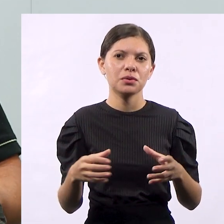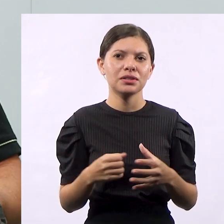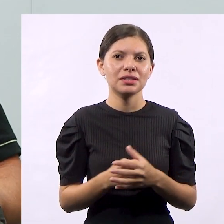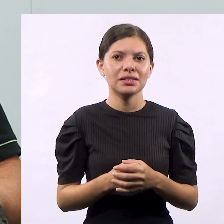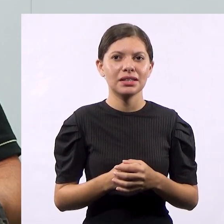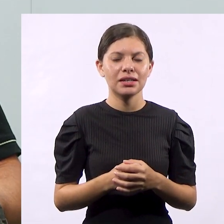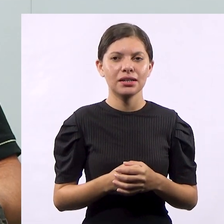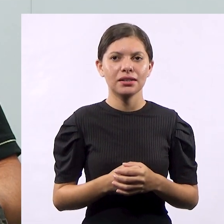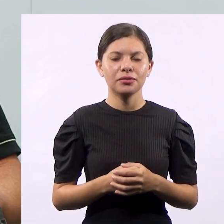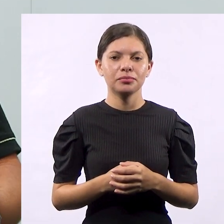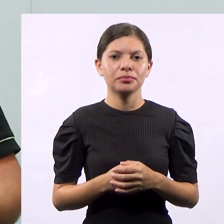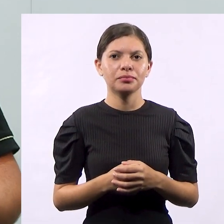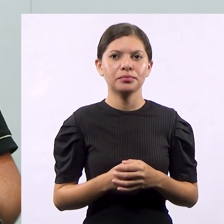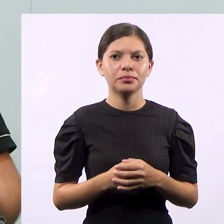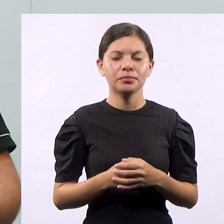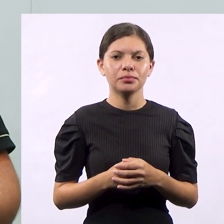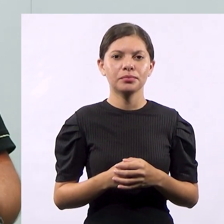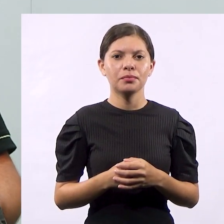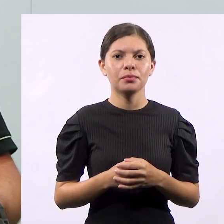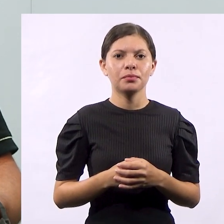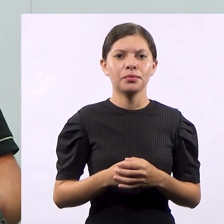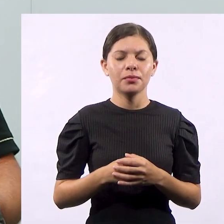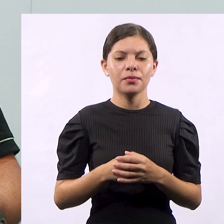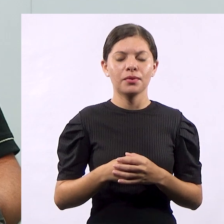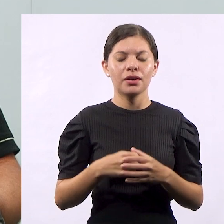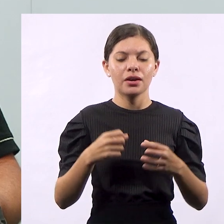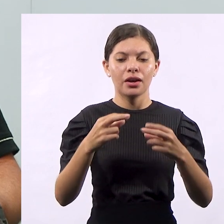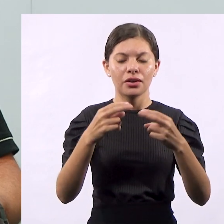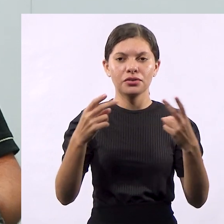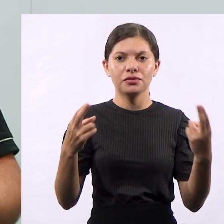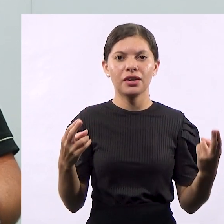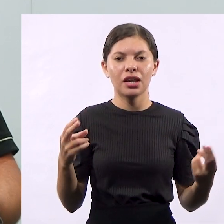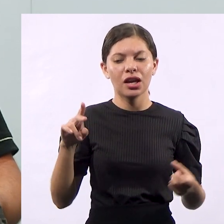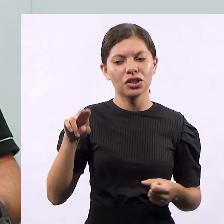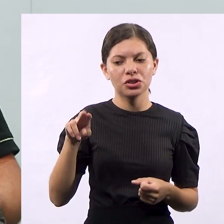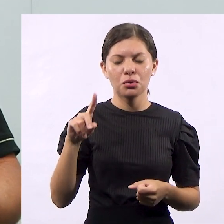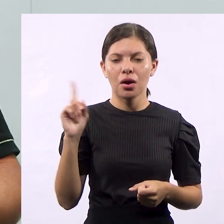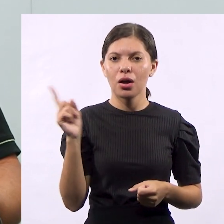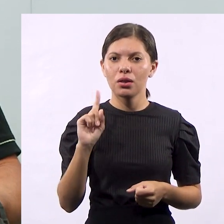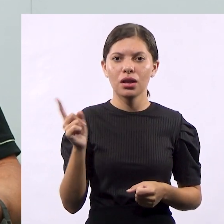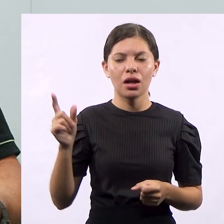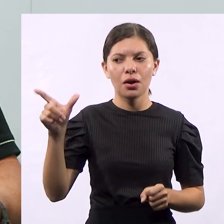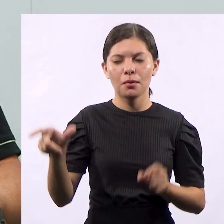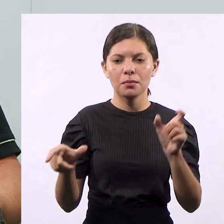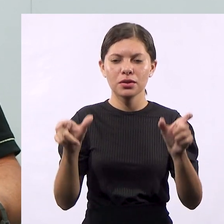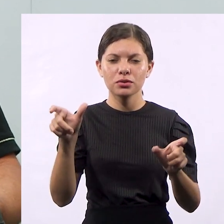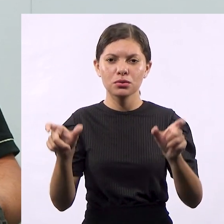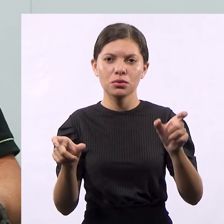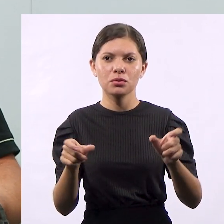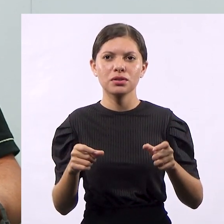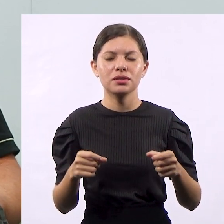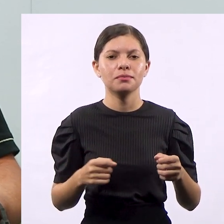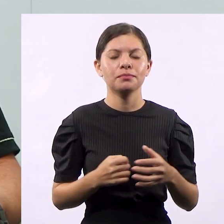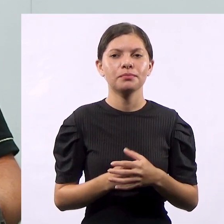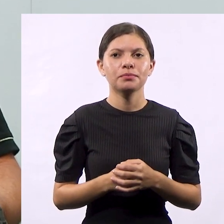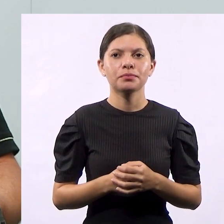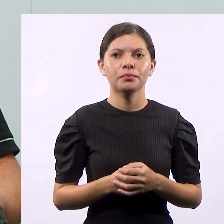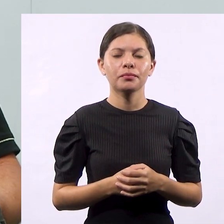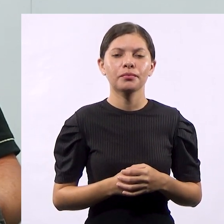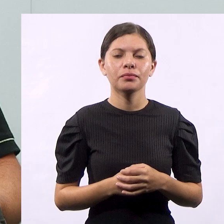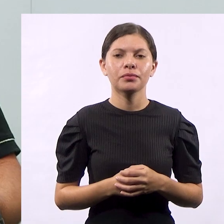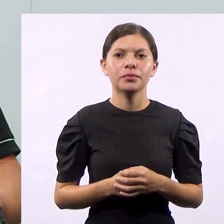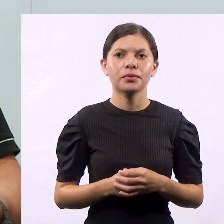também interesses diversos. Então é importante olhar para a gestão e tentar identificar como a gestão considera esses grupos de